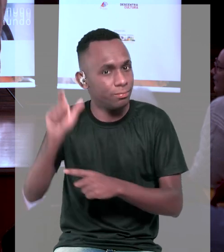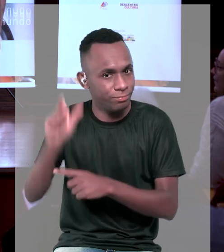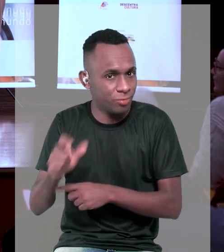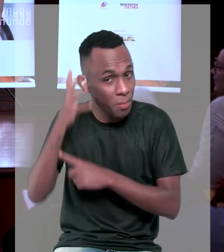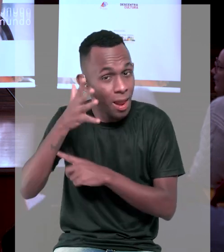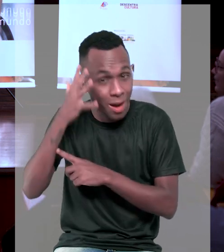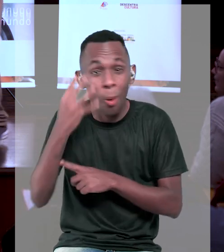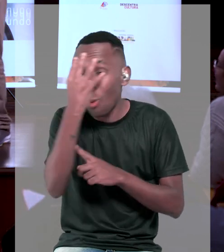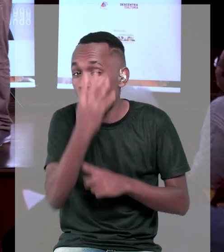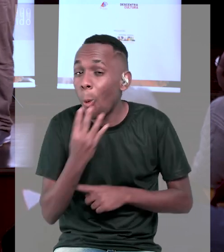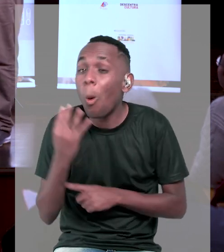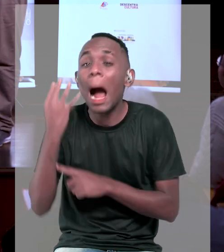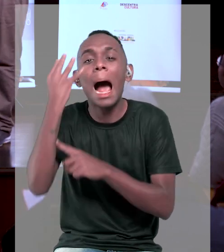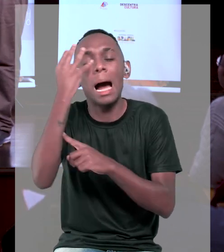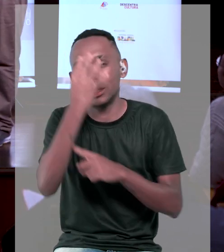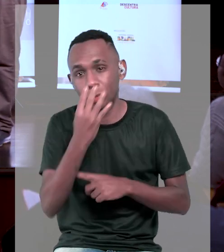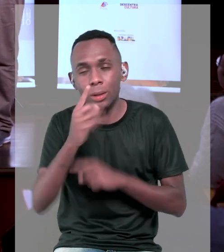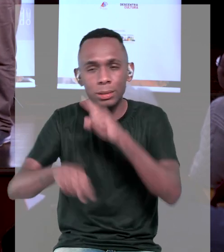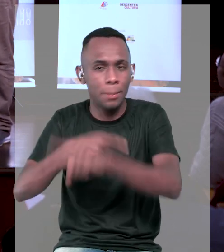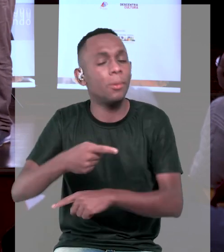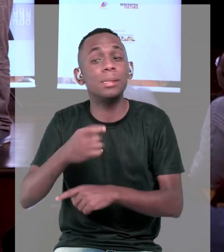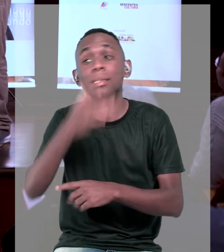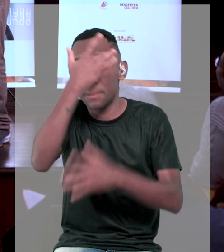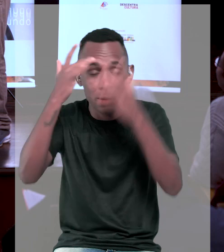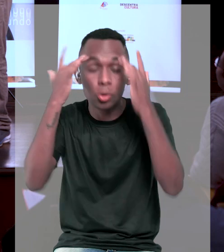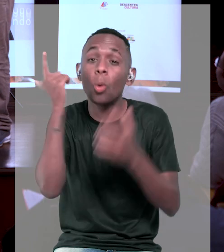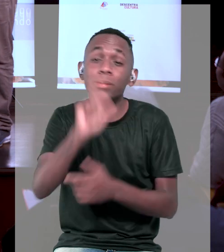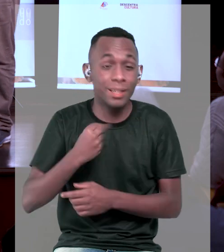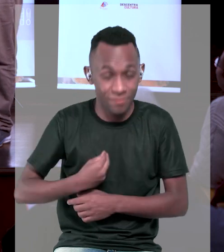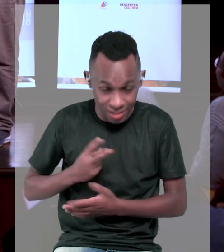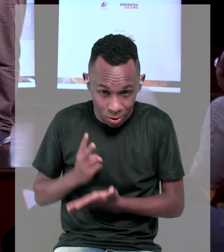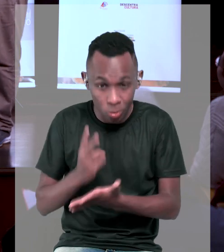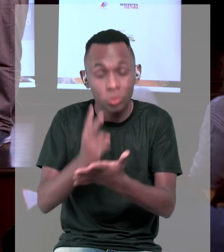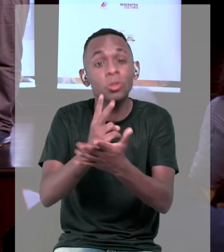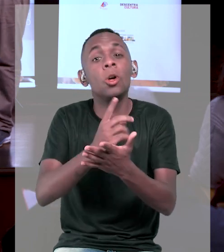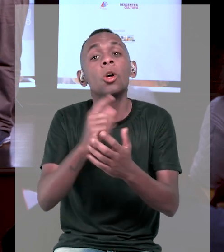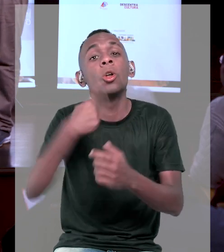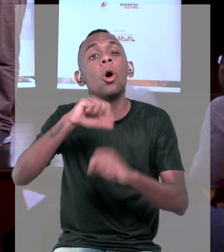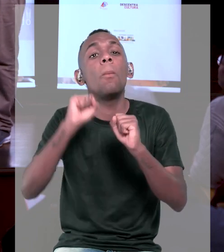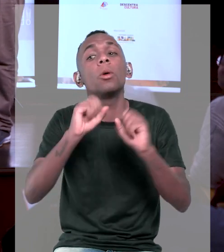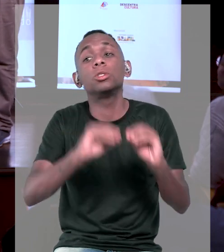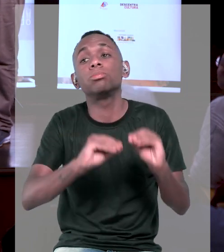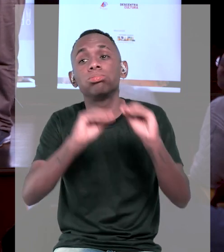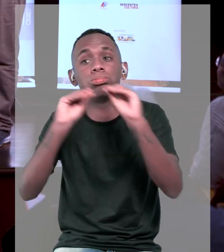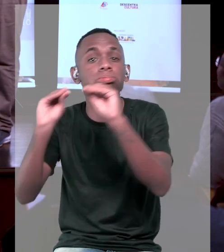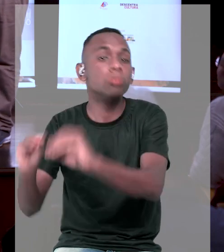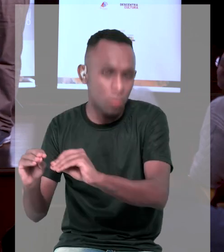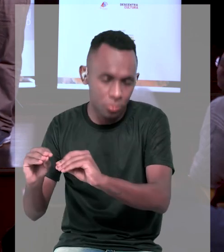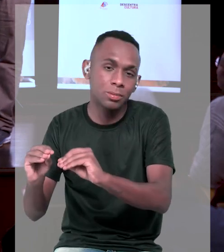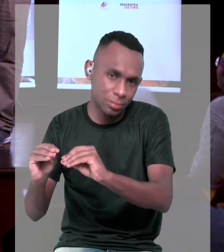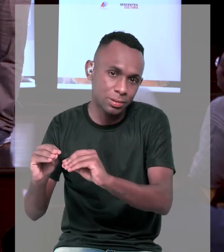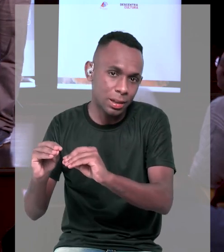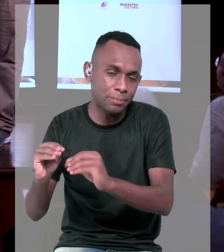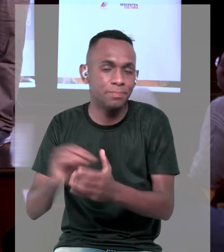logo depois, quem sobreviver, a gente pode ir lá para o Lucas. Eu estou pensando lá, Lucas, segunda-feira, talharinha parisiense, continua igualzinho, viu, gente?